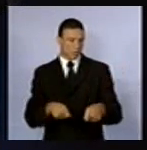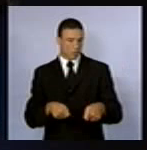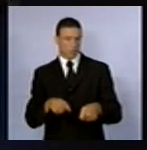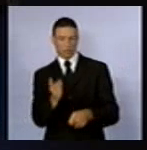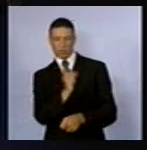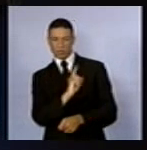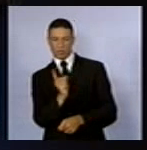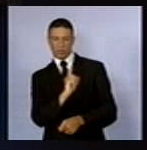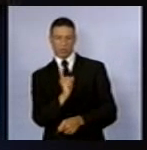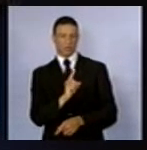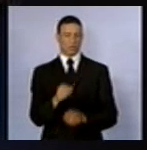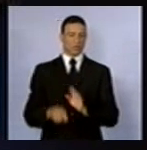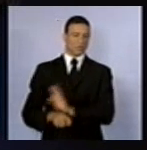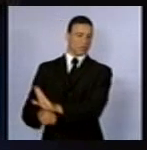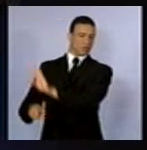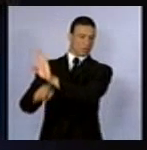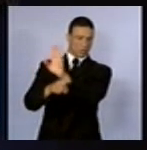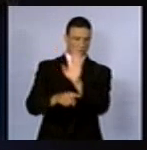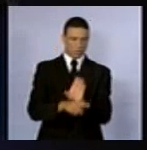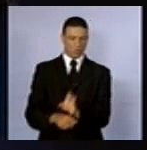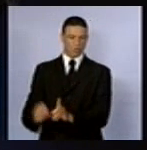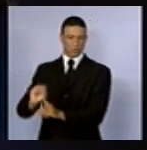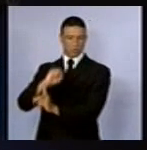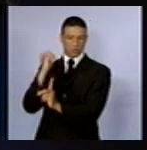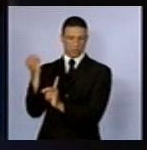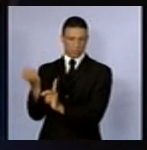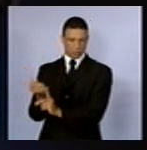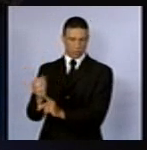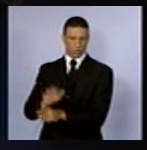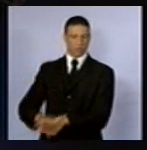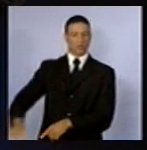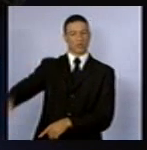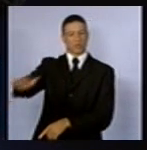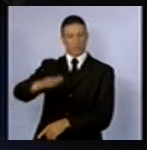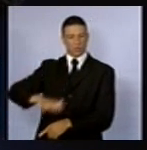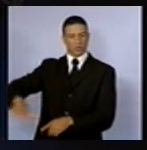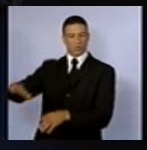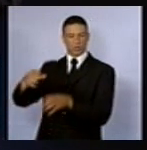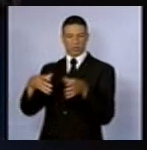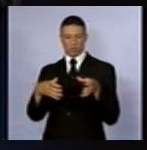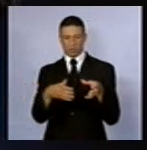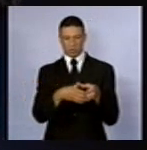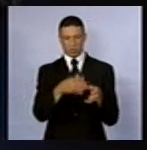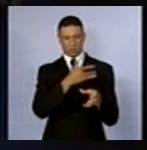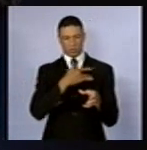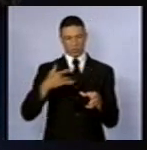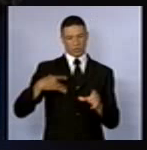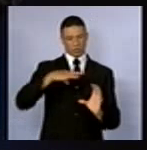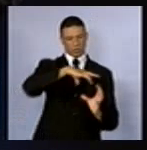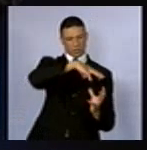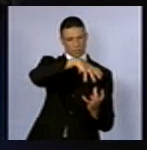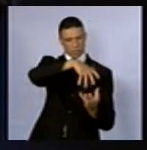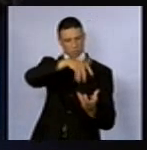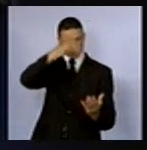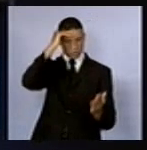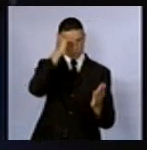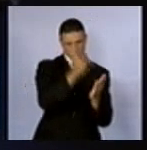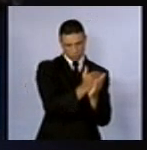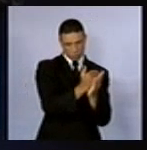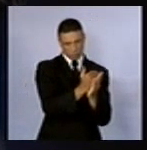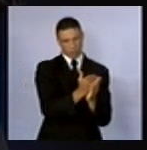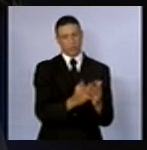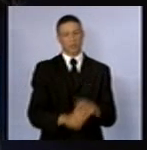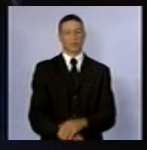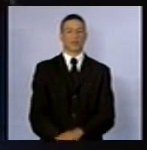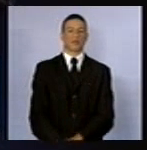não estar atendendo a a ao padrão da Organização Mundial de Saúde e aí